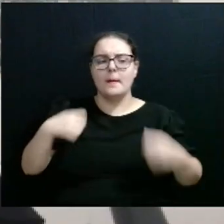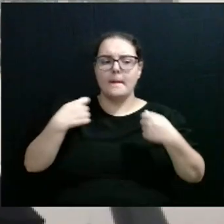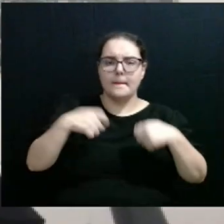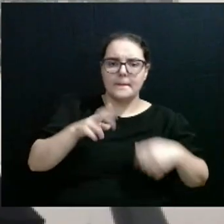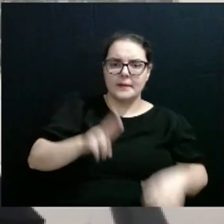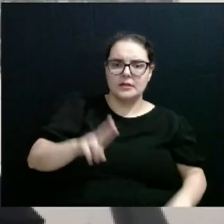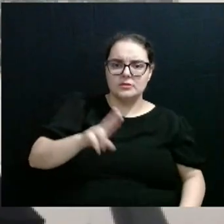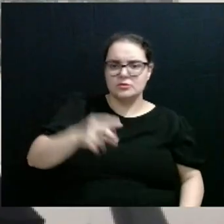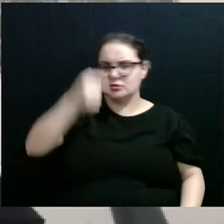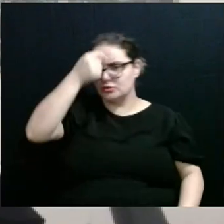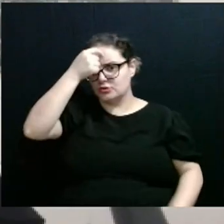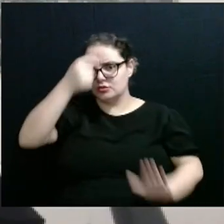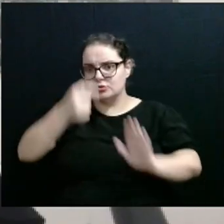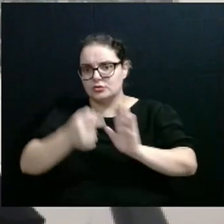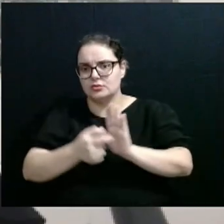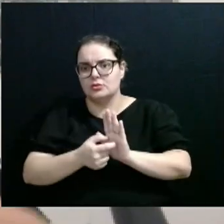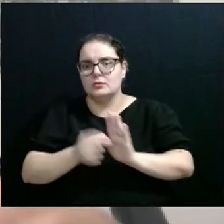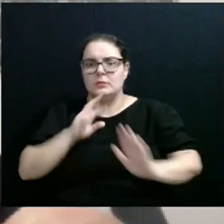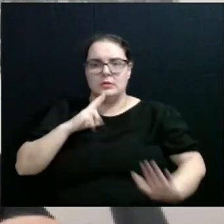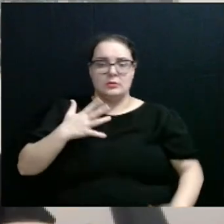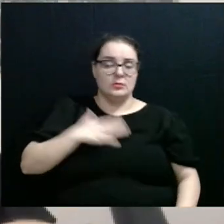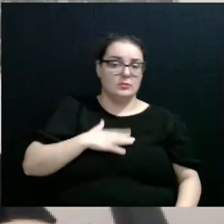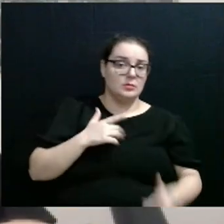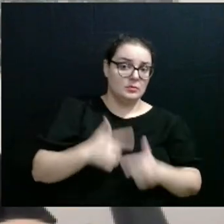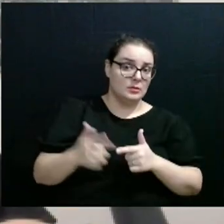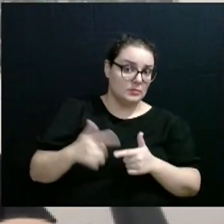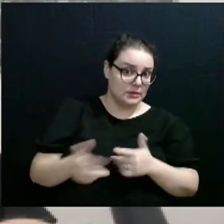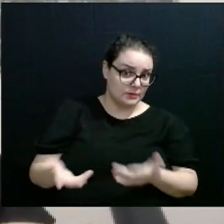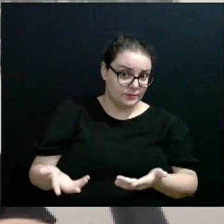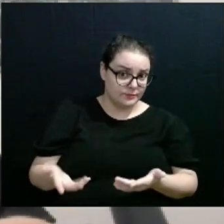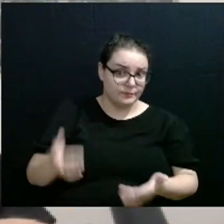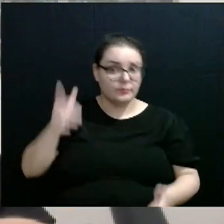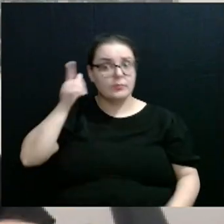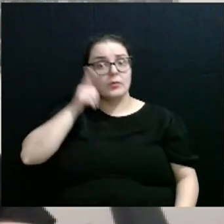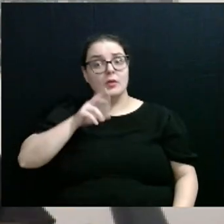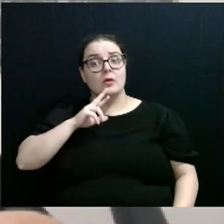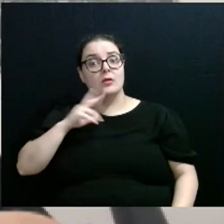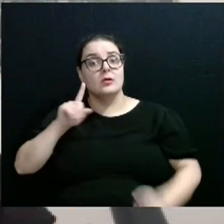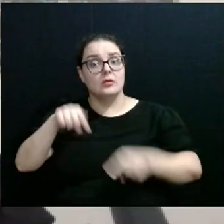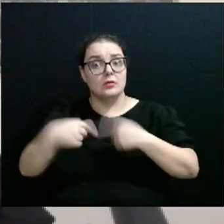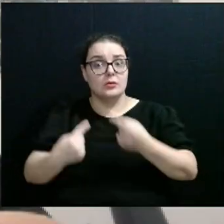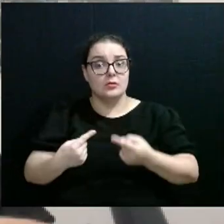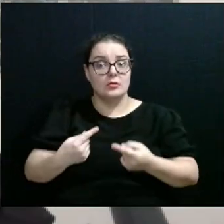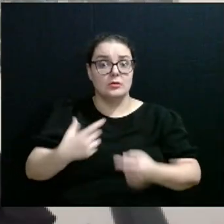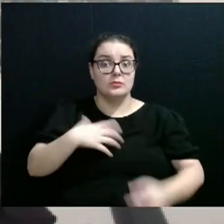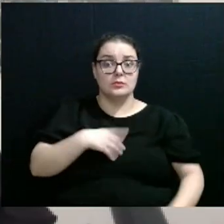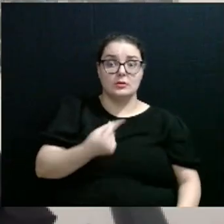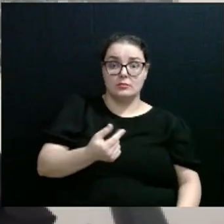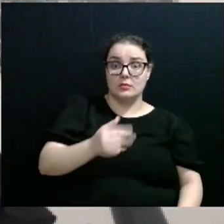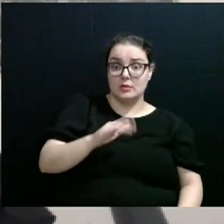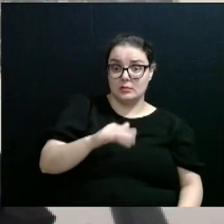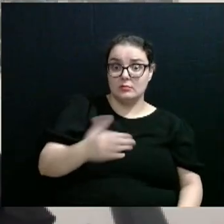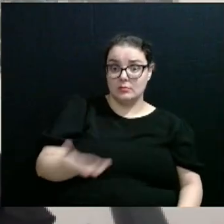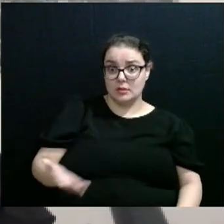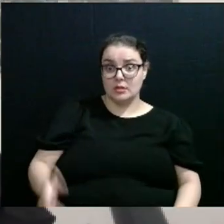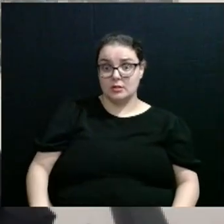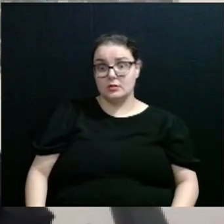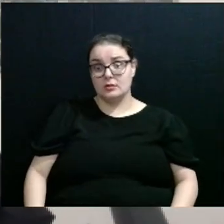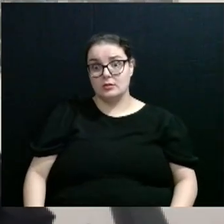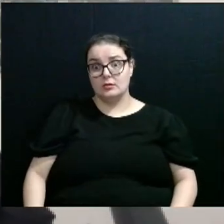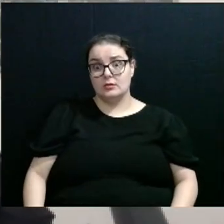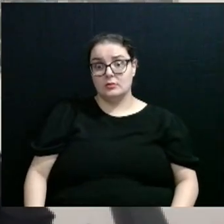inteligência artificial para resolver meu problema? Consigo resolver de outra forma mais barata, né? Barata no